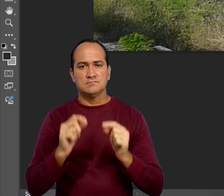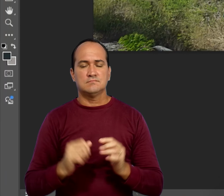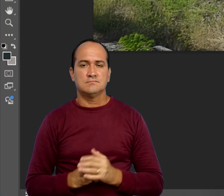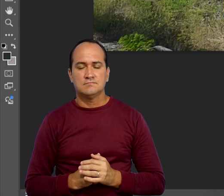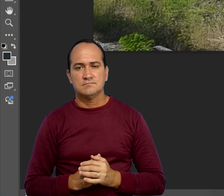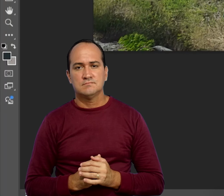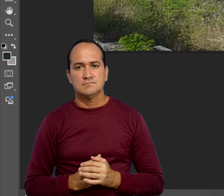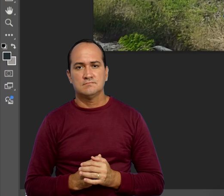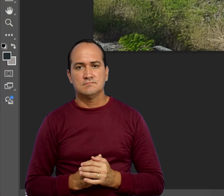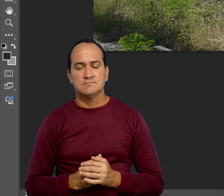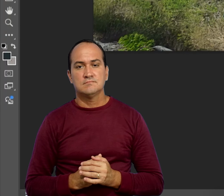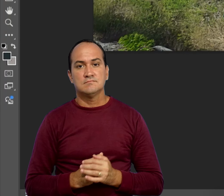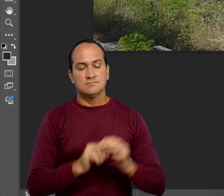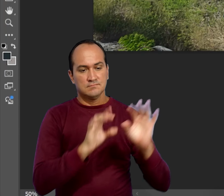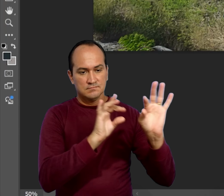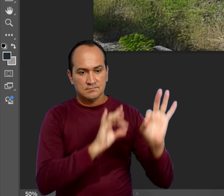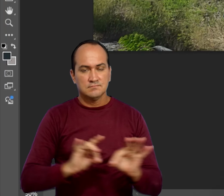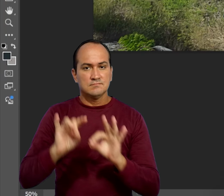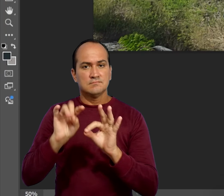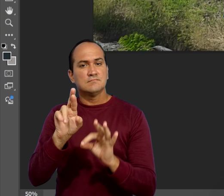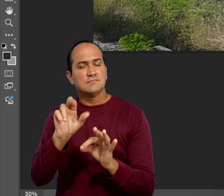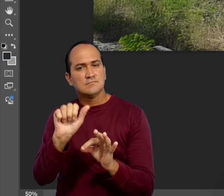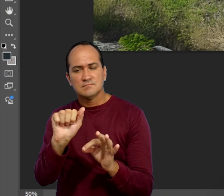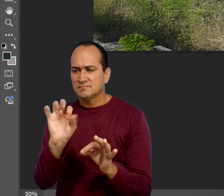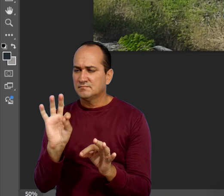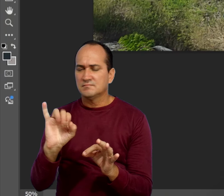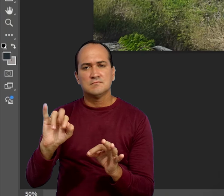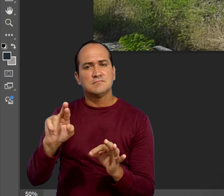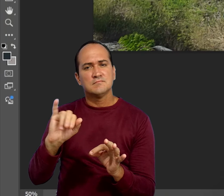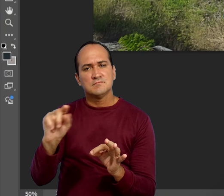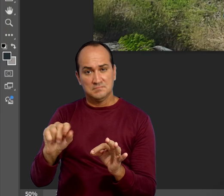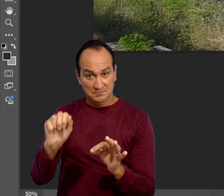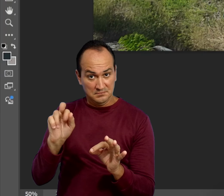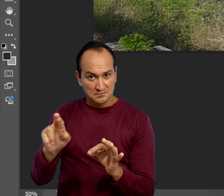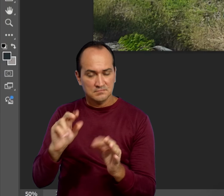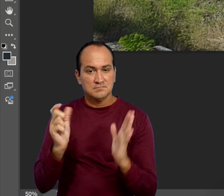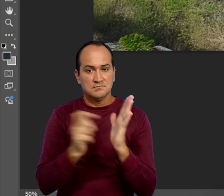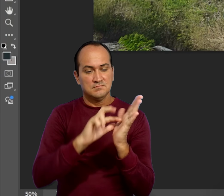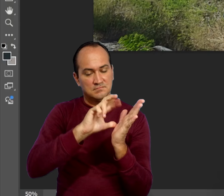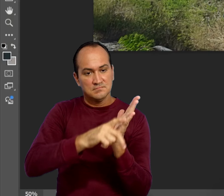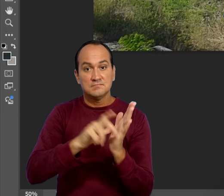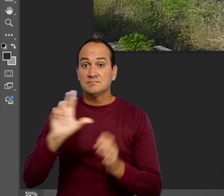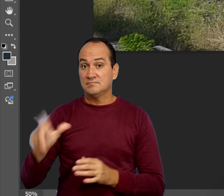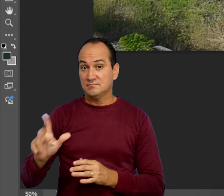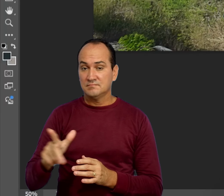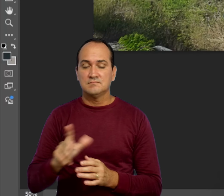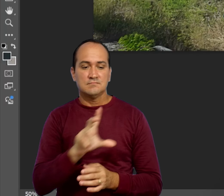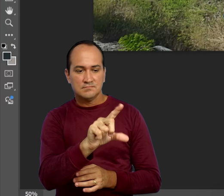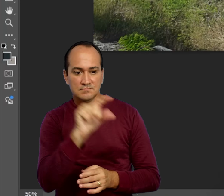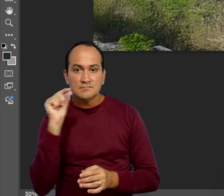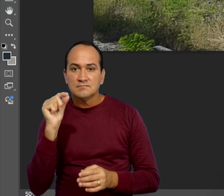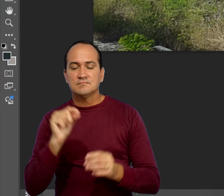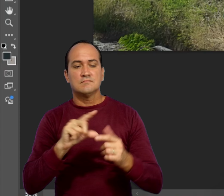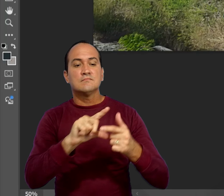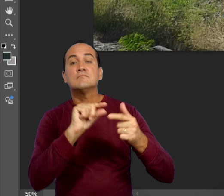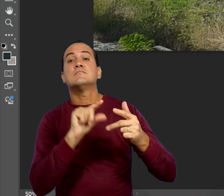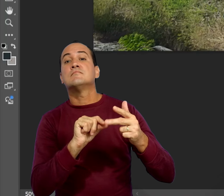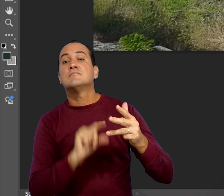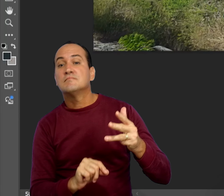aplicar, e vou rasterizar essa imagem para poder trabalhar ela aqui, tá? Então botão direito aqui na camada e vou